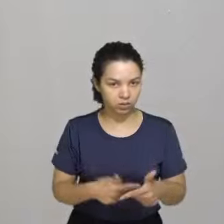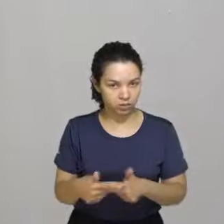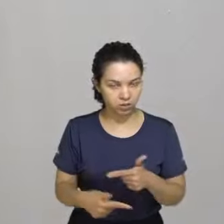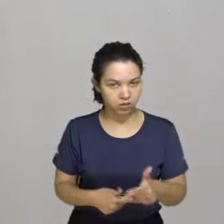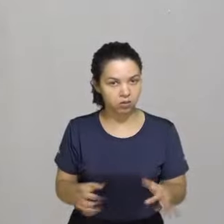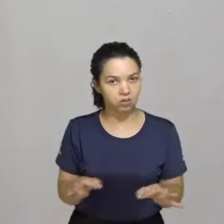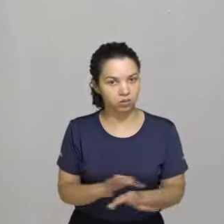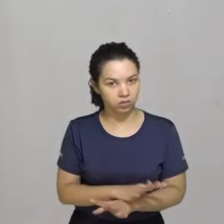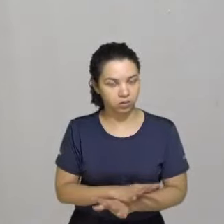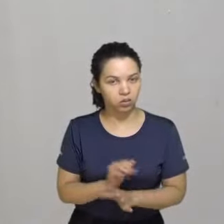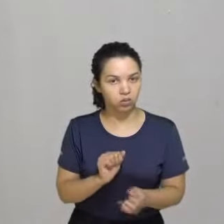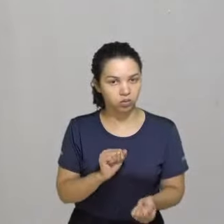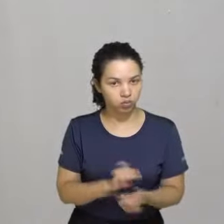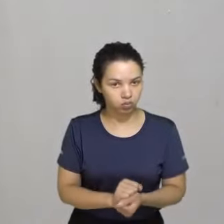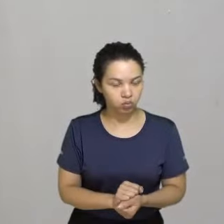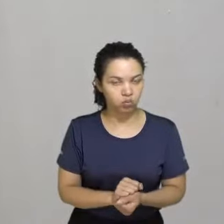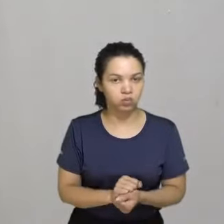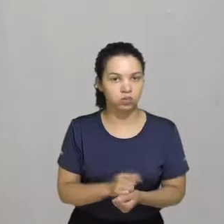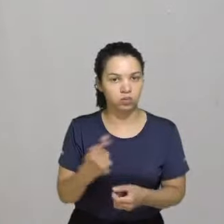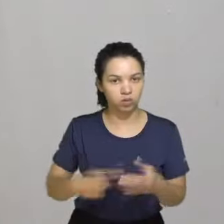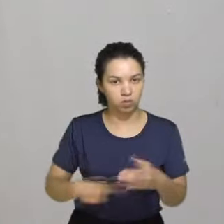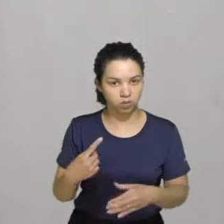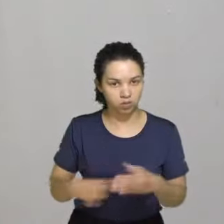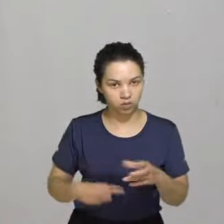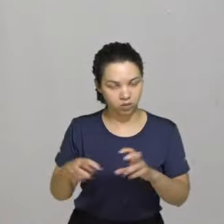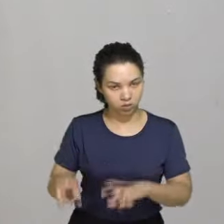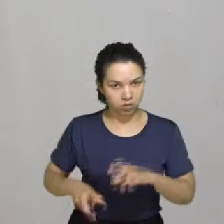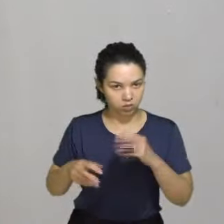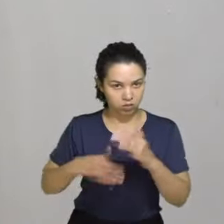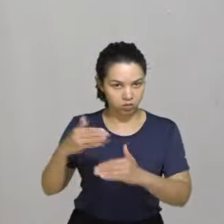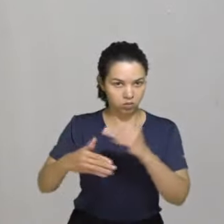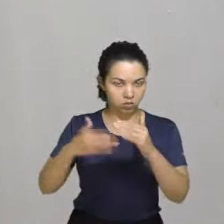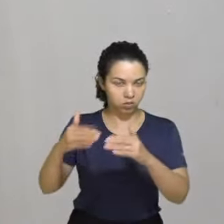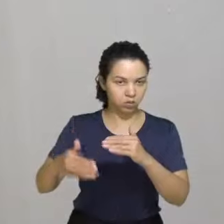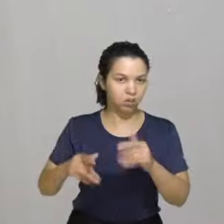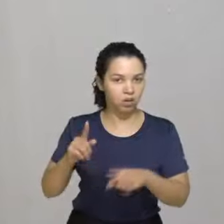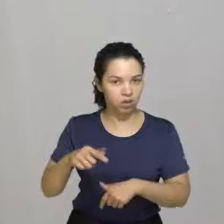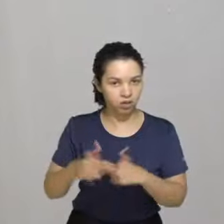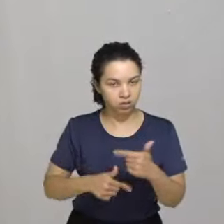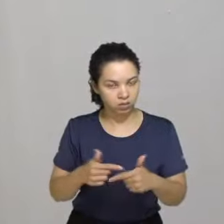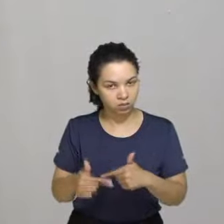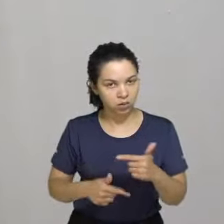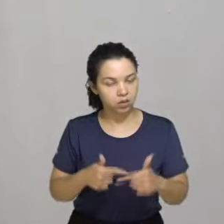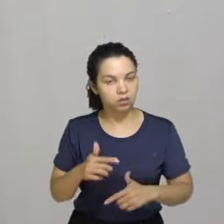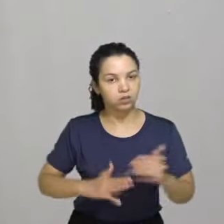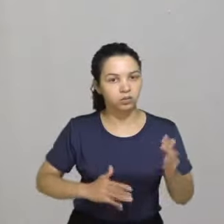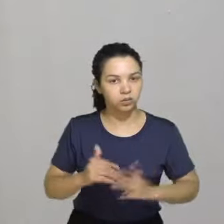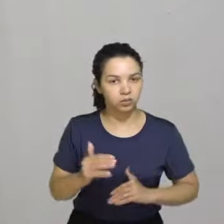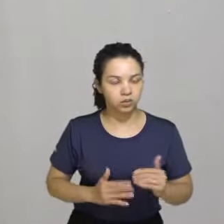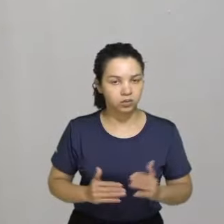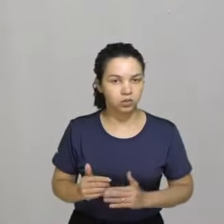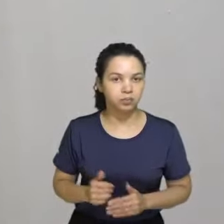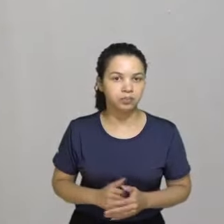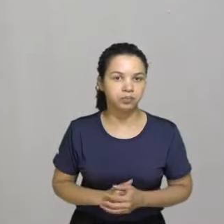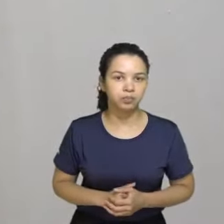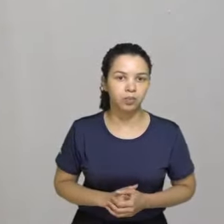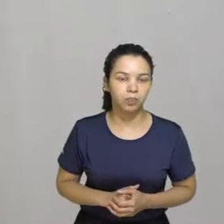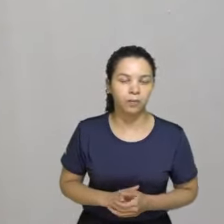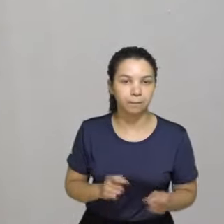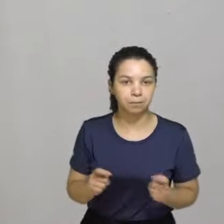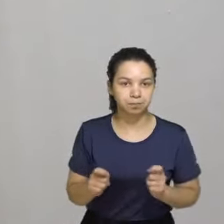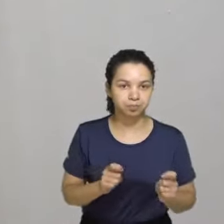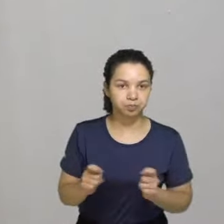incansavelmente, juntamente com a Comissão de Agricultura e Desenvolvimento Rural, foi buscar ações que visassem o controle da